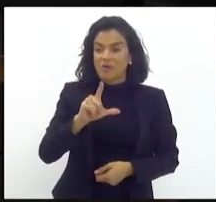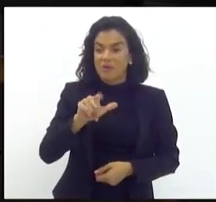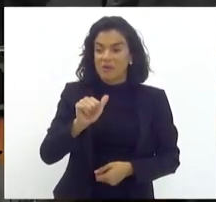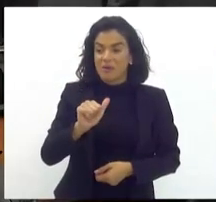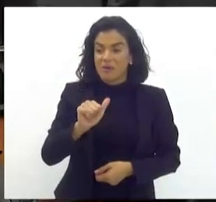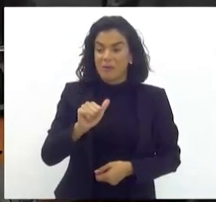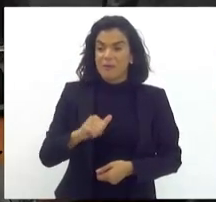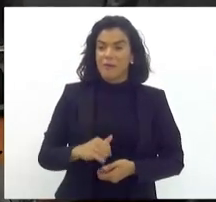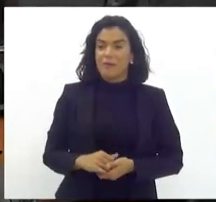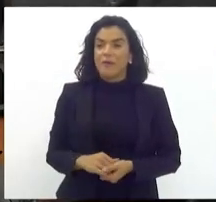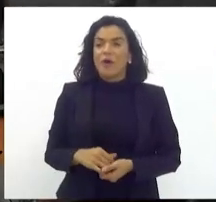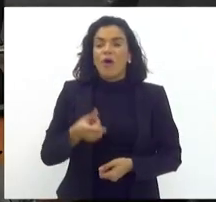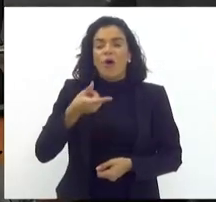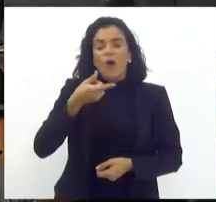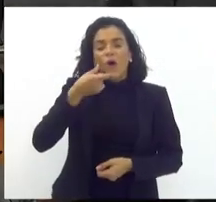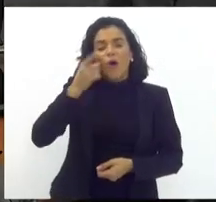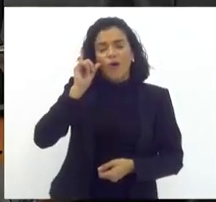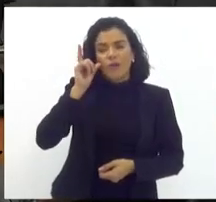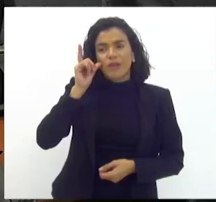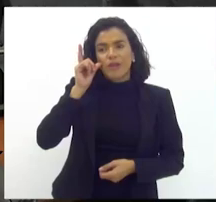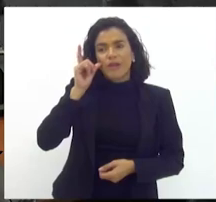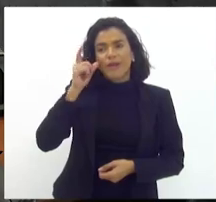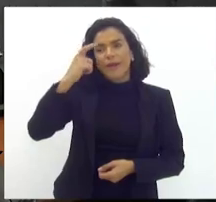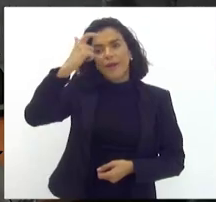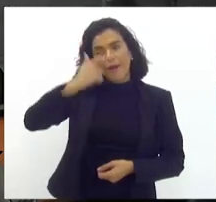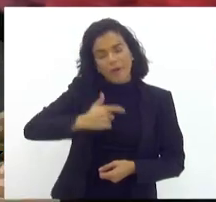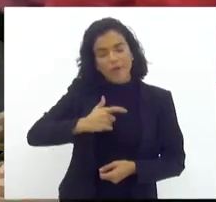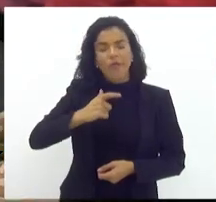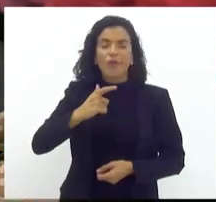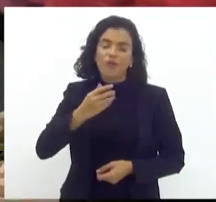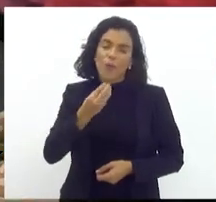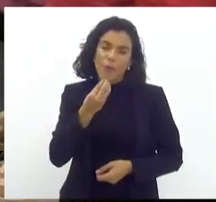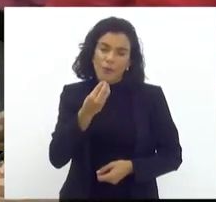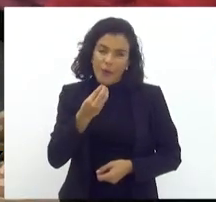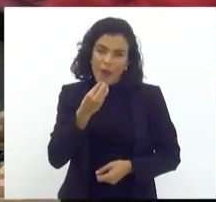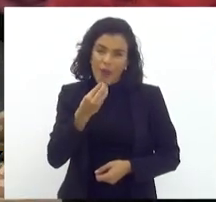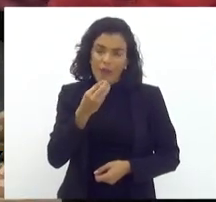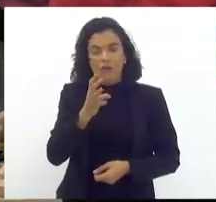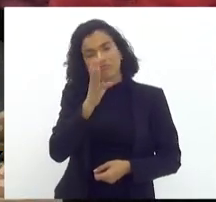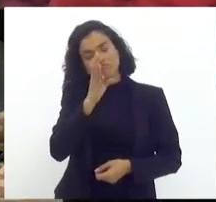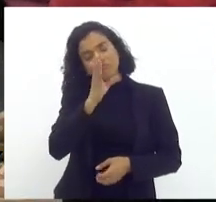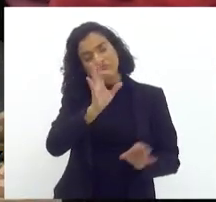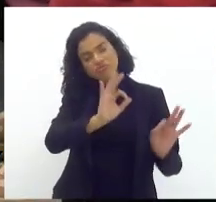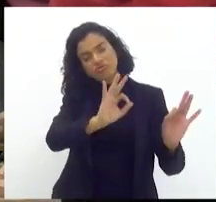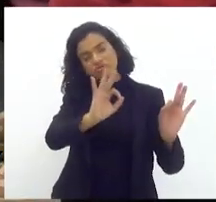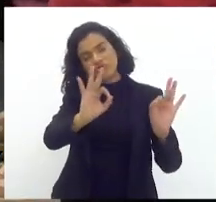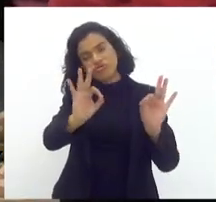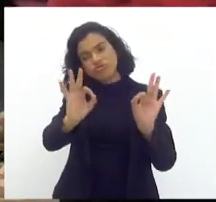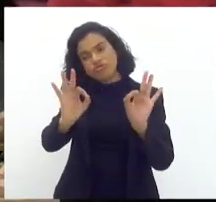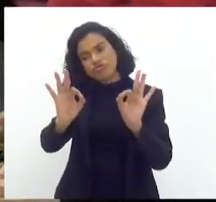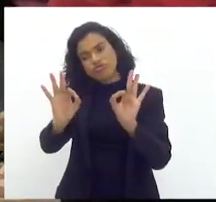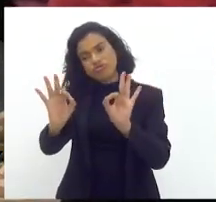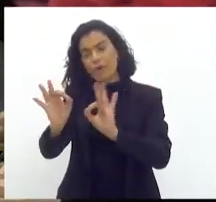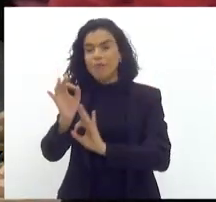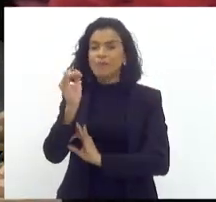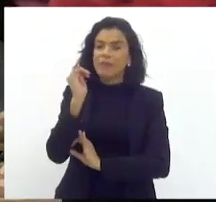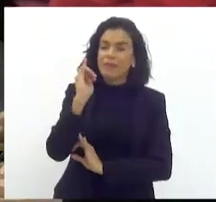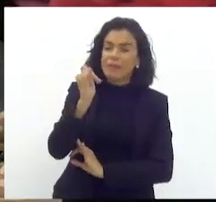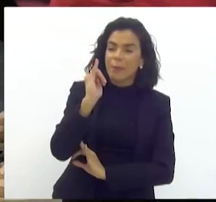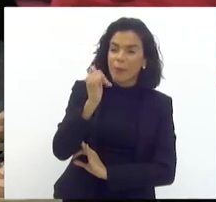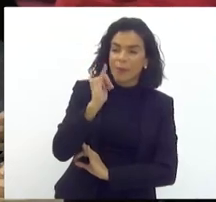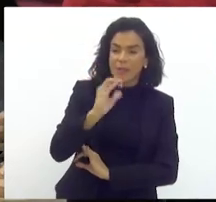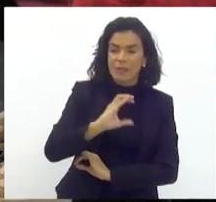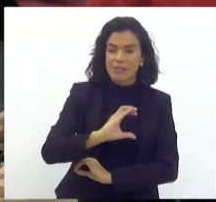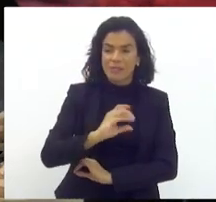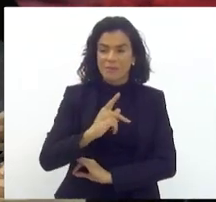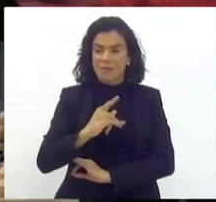Presidente ontem eu tive a oportunidade de assistir mais tarde alguns depoimentos das CPI